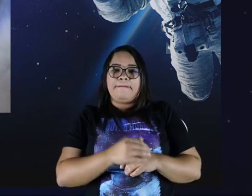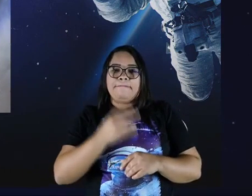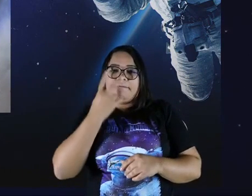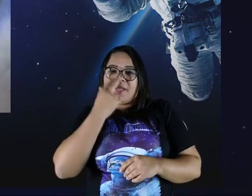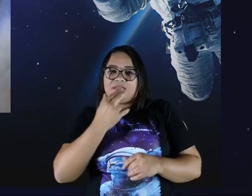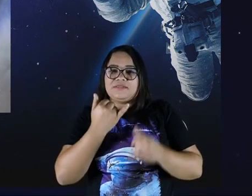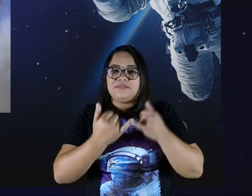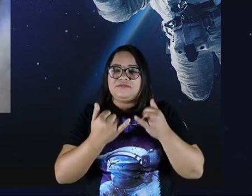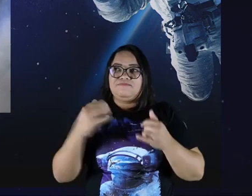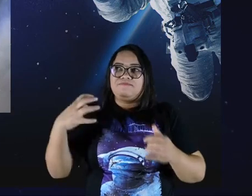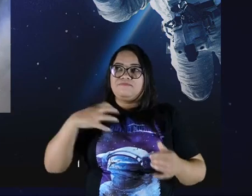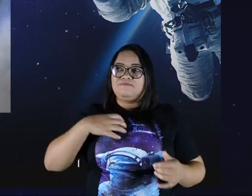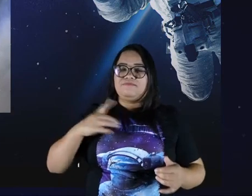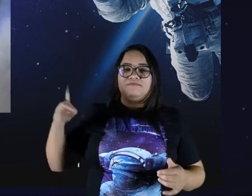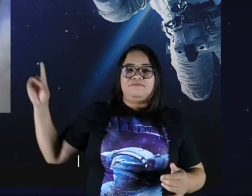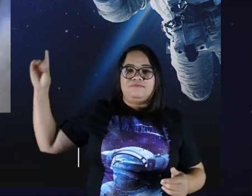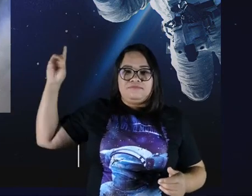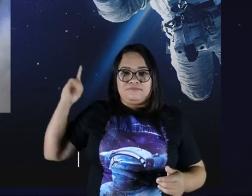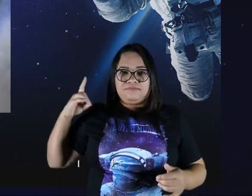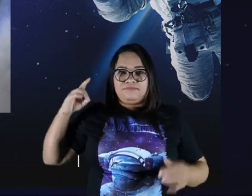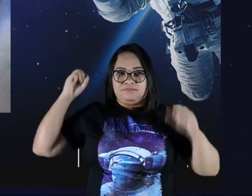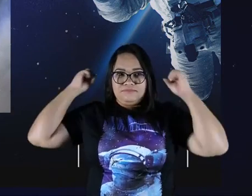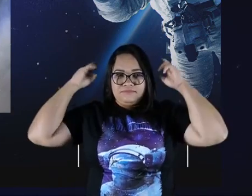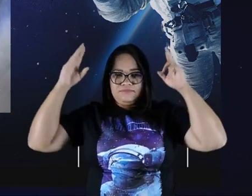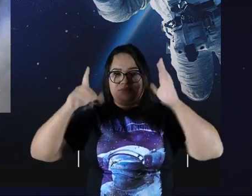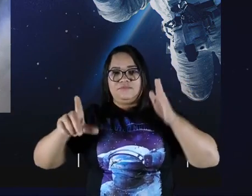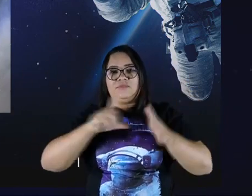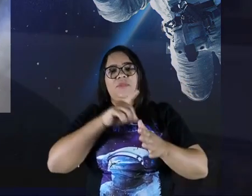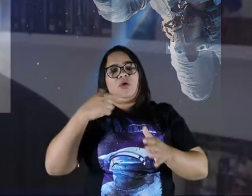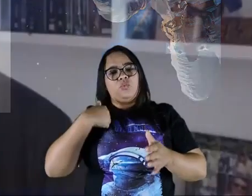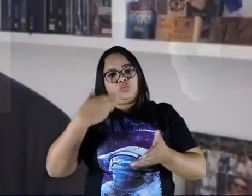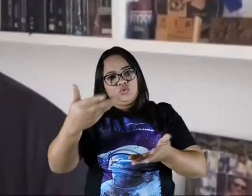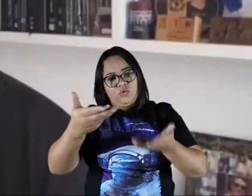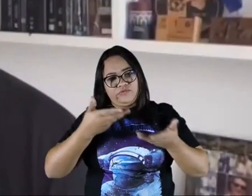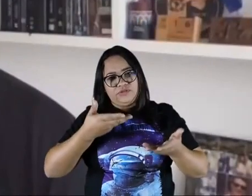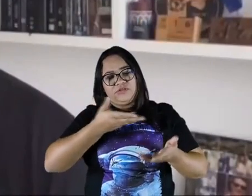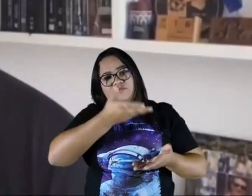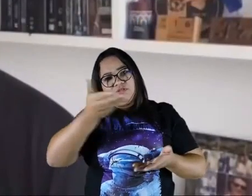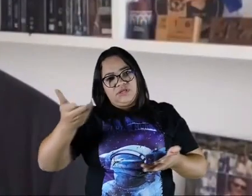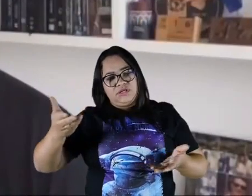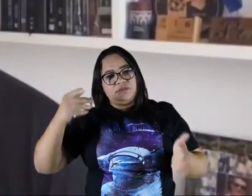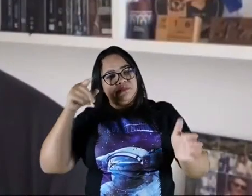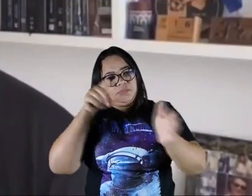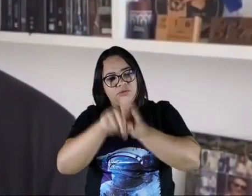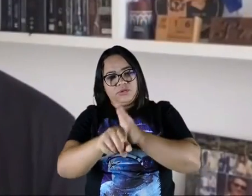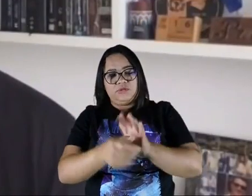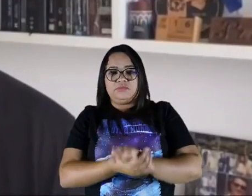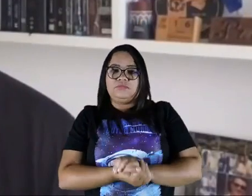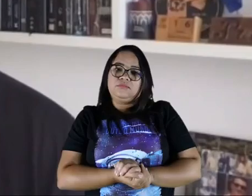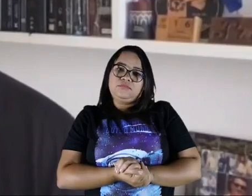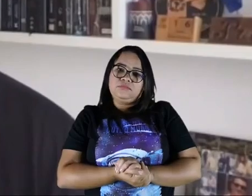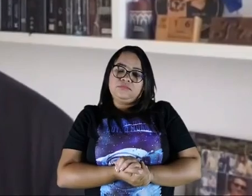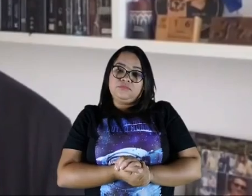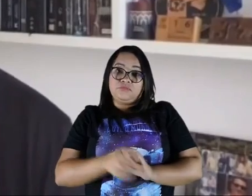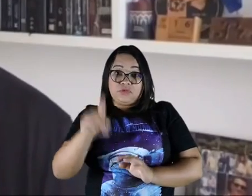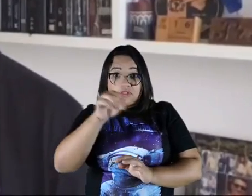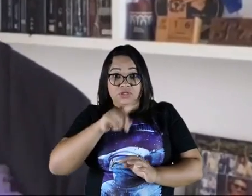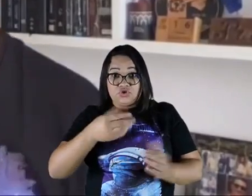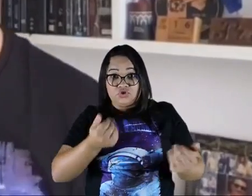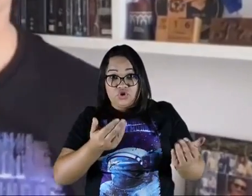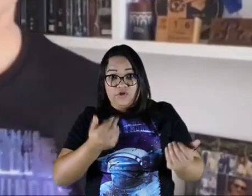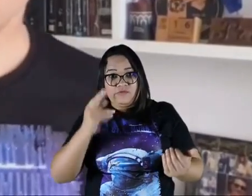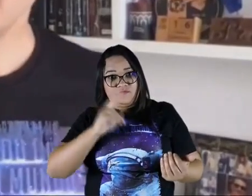lado. Eu preciso convidar vocês, jovens, e perguntar, jovens